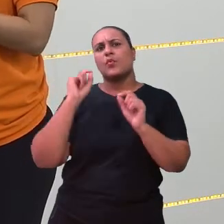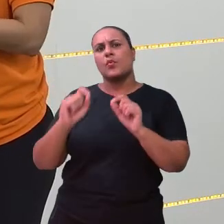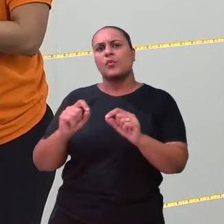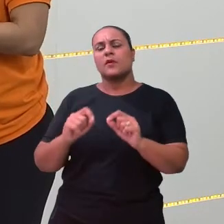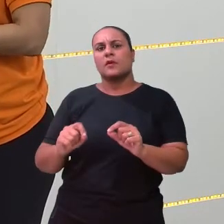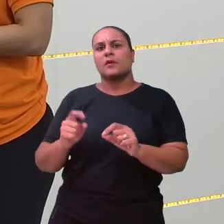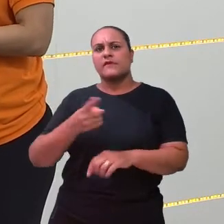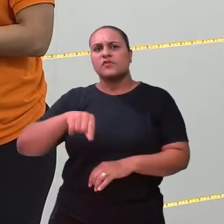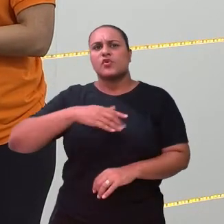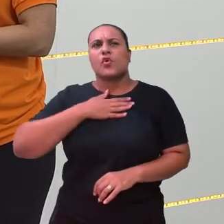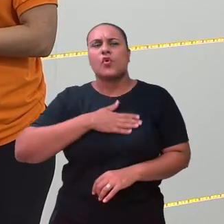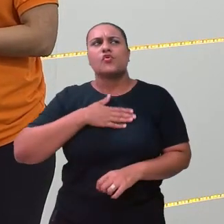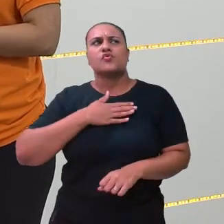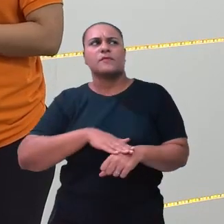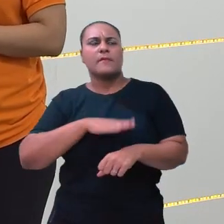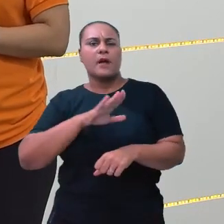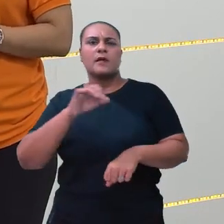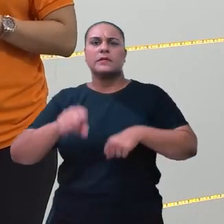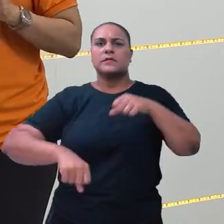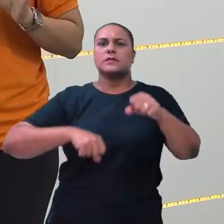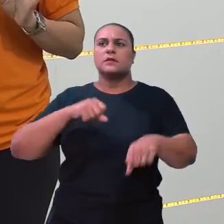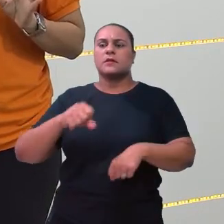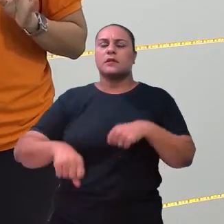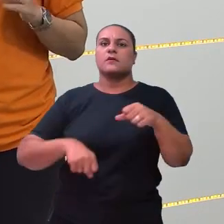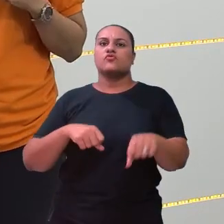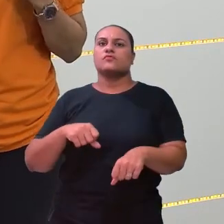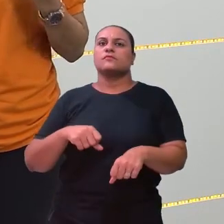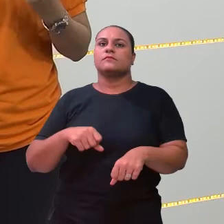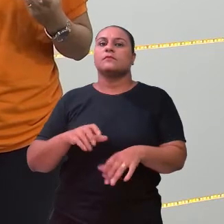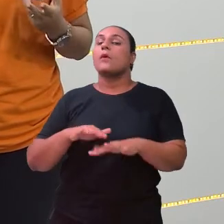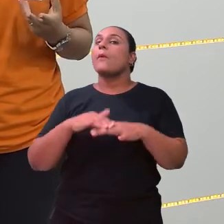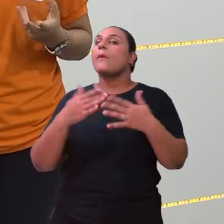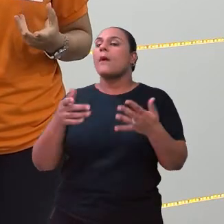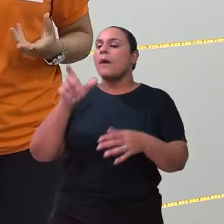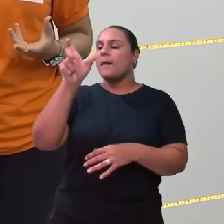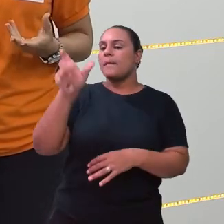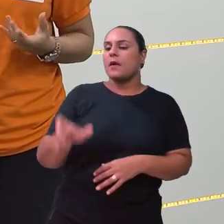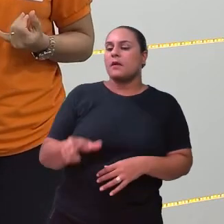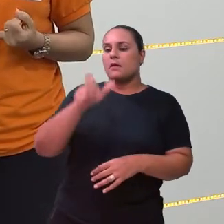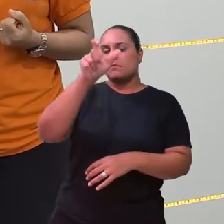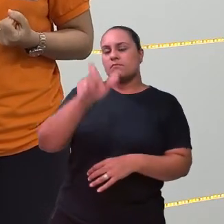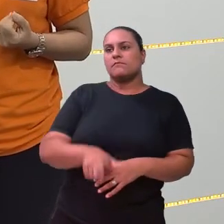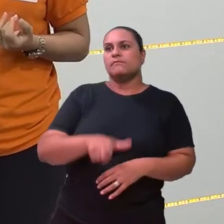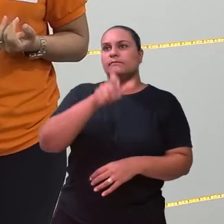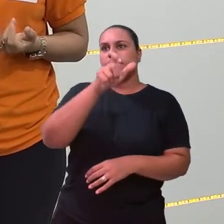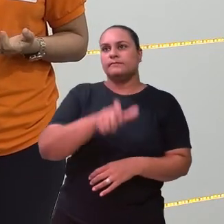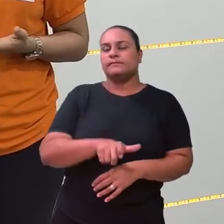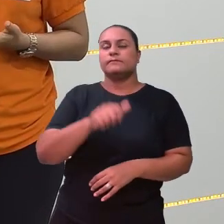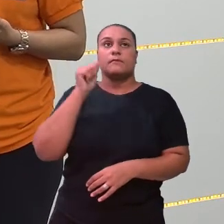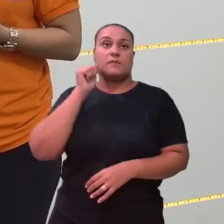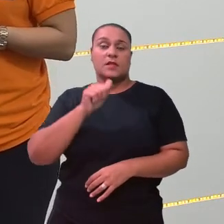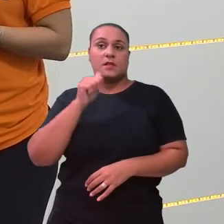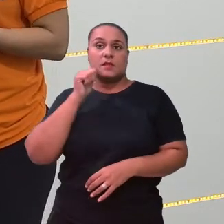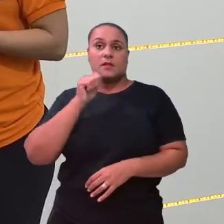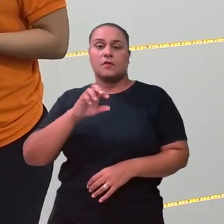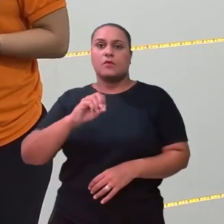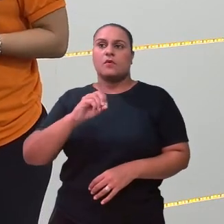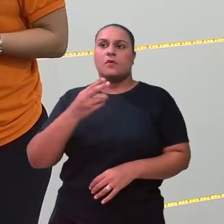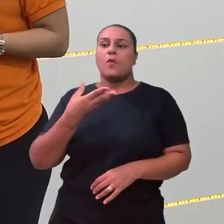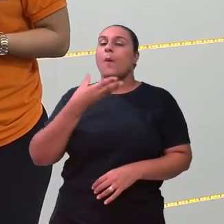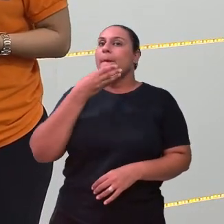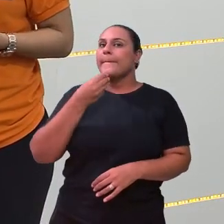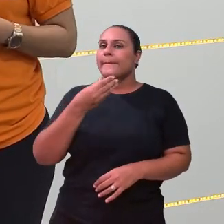é que gosta mais de ciclismo, e aí, qual é a barrinha que está maior? É a dos meninos ou é a barra